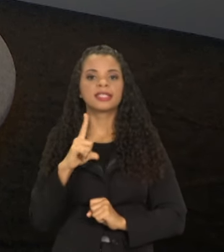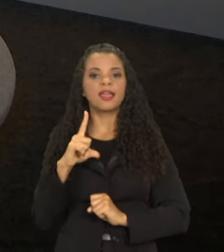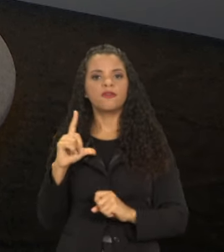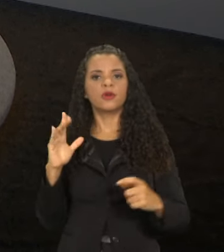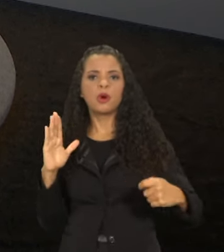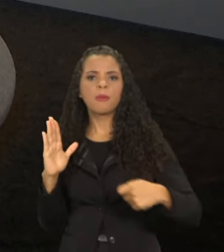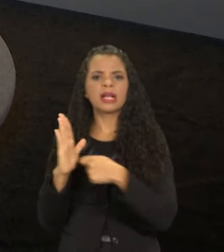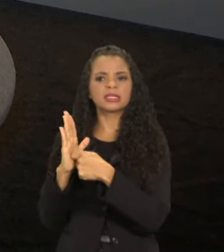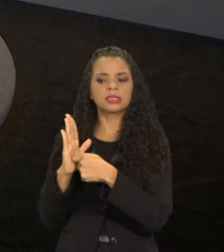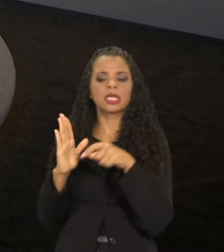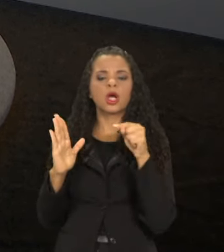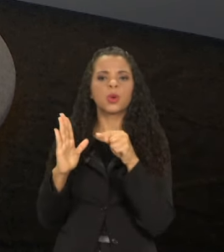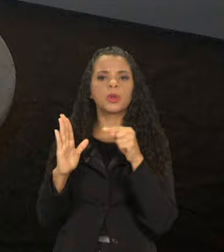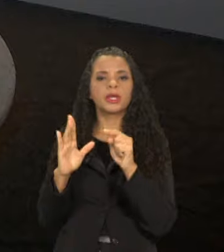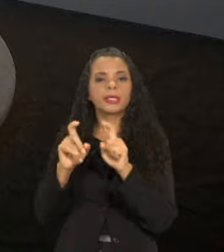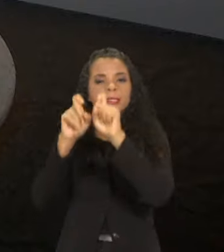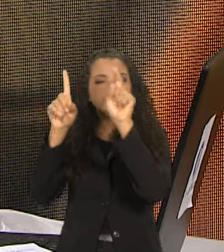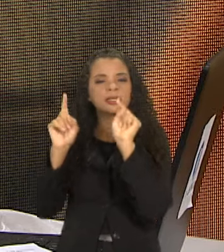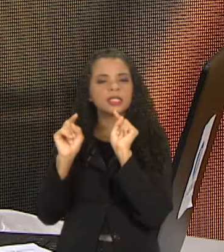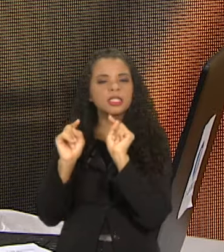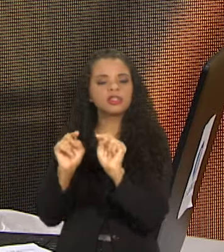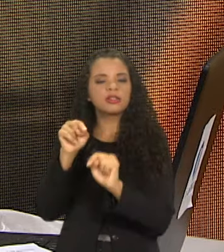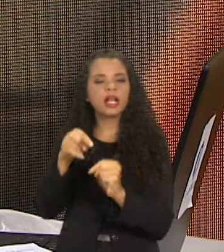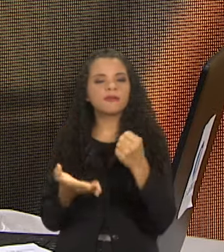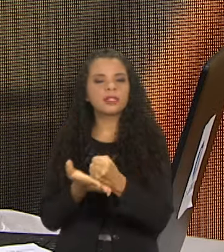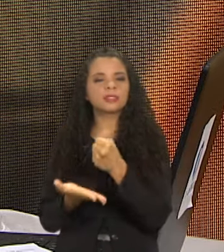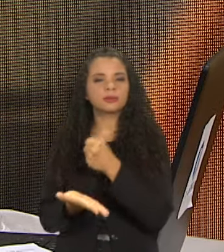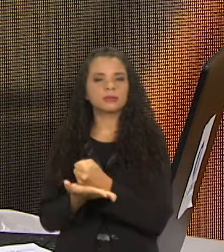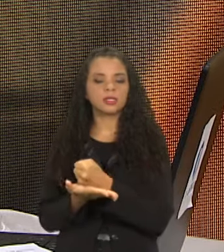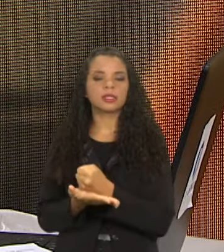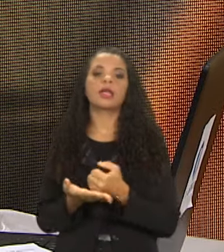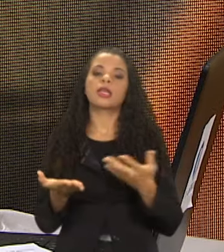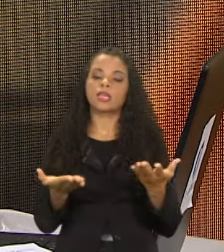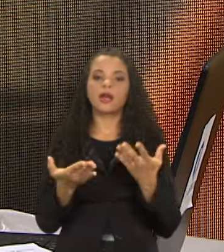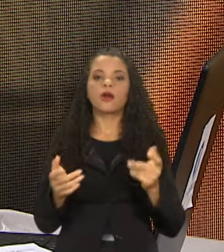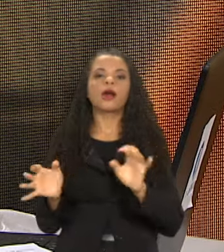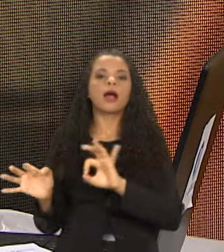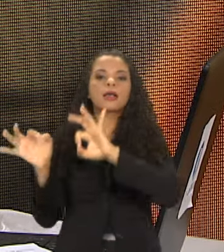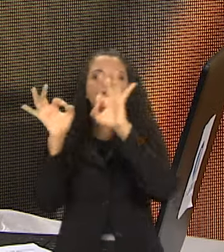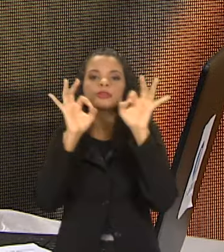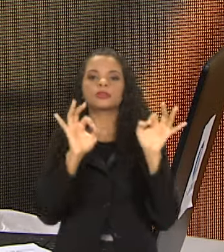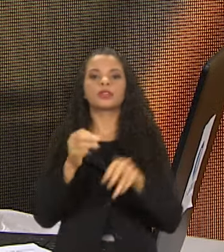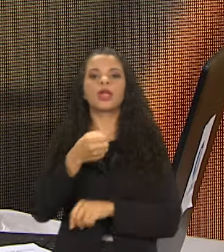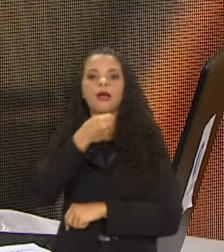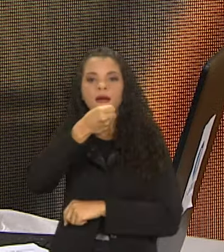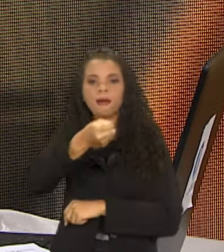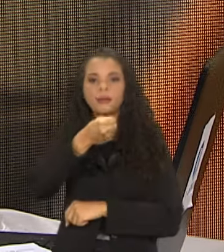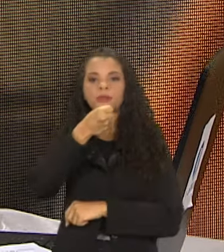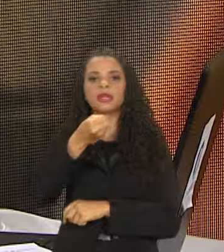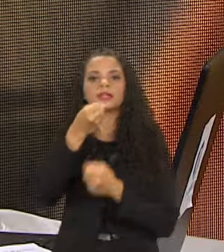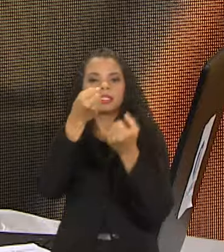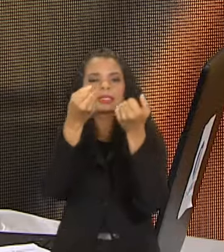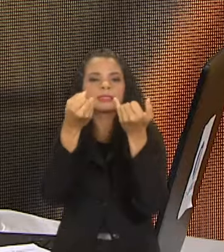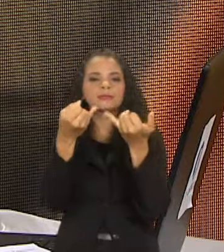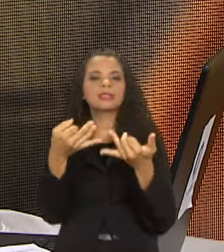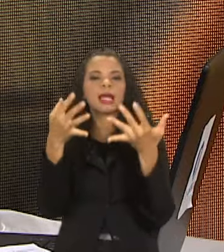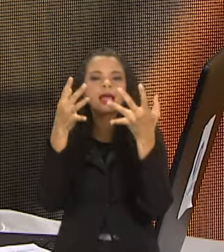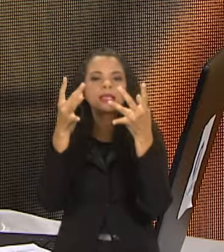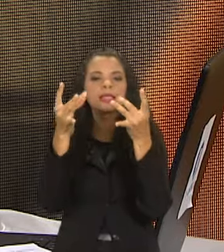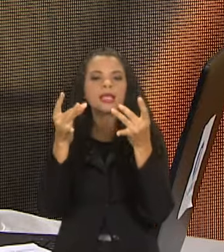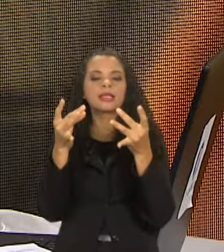sobre isso. E agora a gente vai, então, assistir a essa reportagem, porque na reportagem está tudo muito bem explicado. Quais são